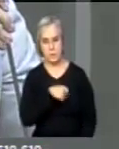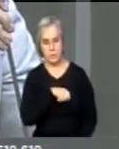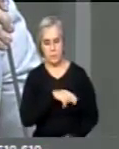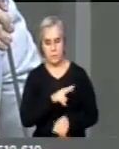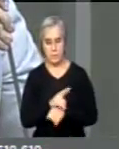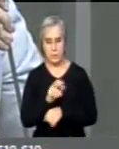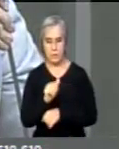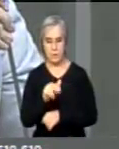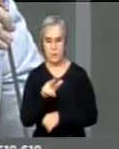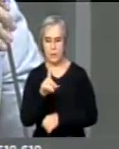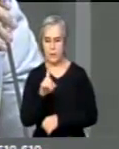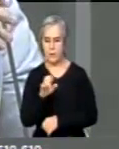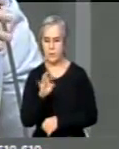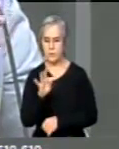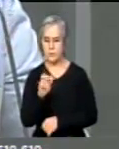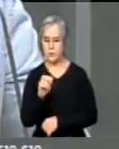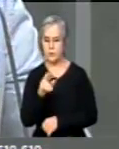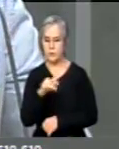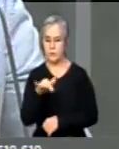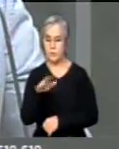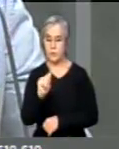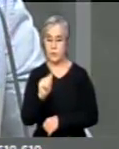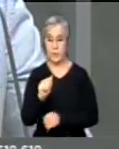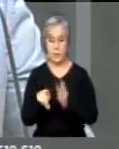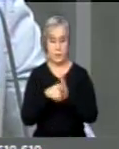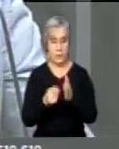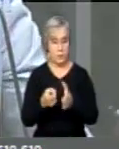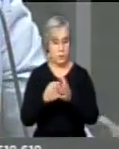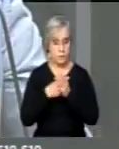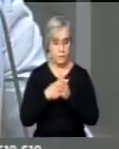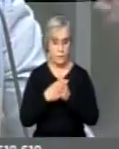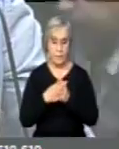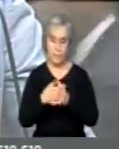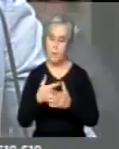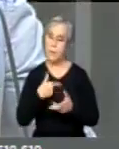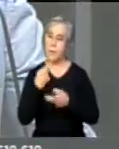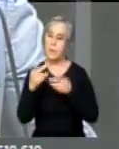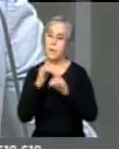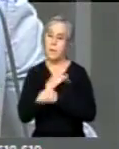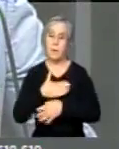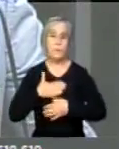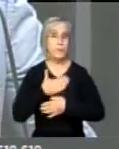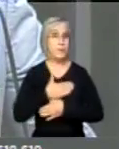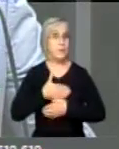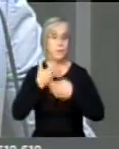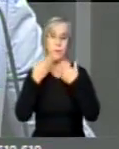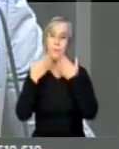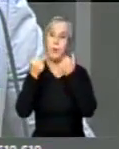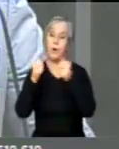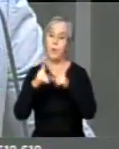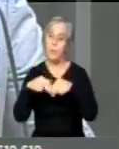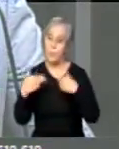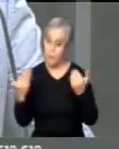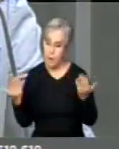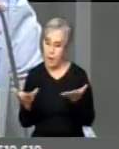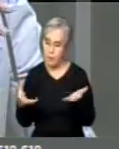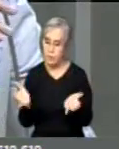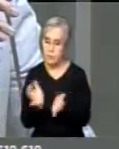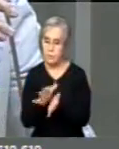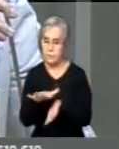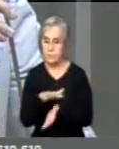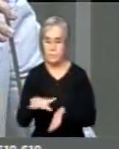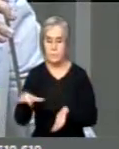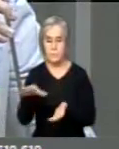da dívida. Então, queria aqui expressar o meu regozijo por esses passos no